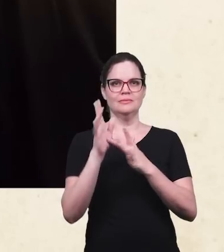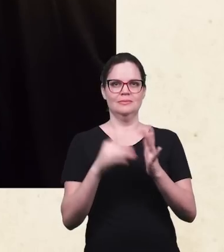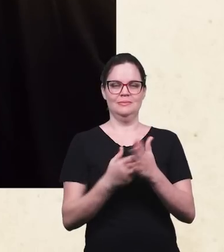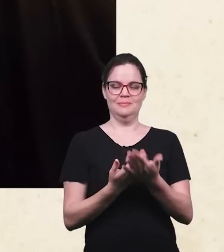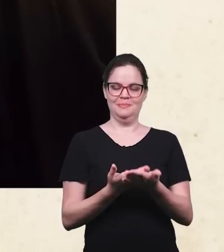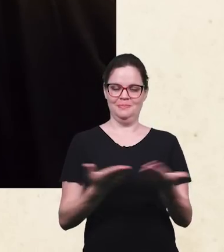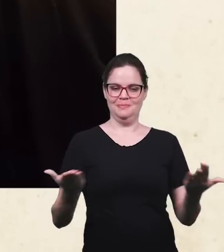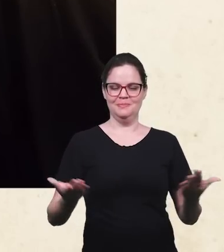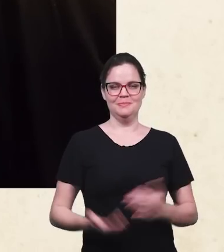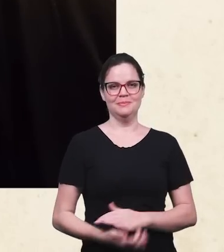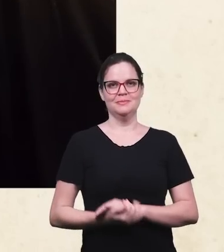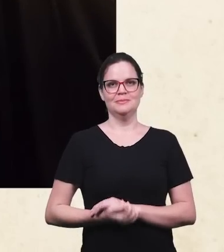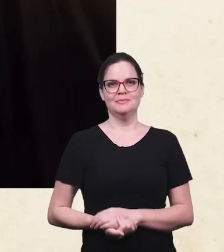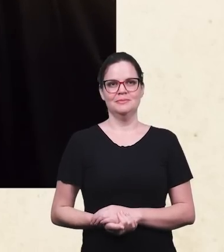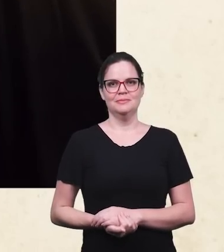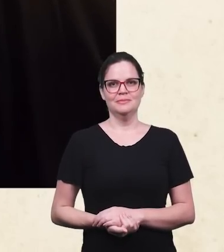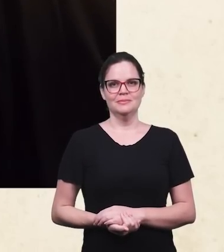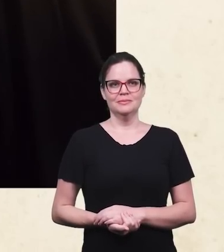A paz do Senhor, irmãos.